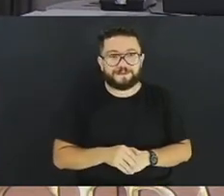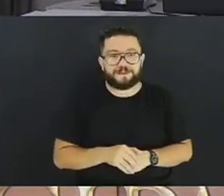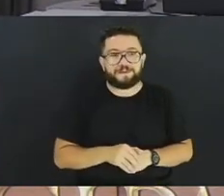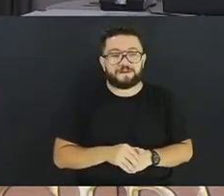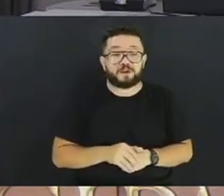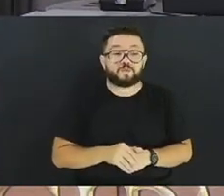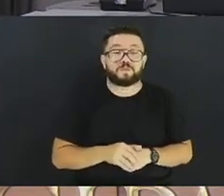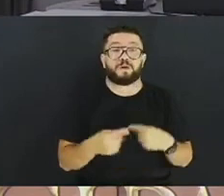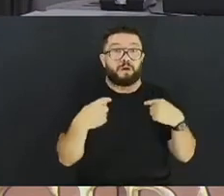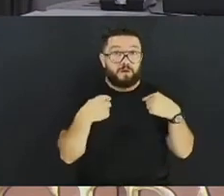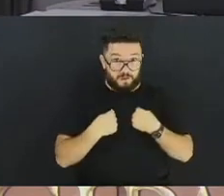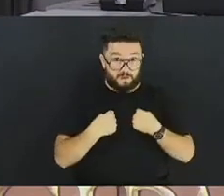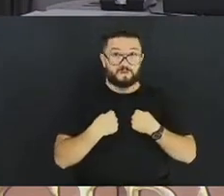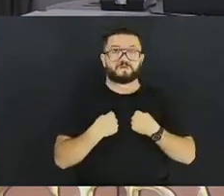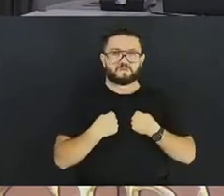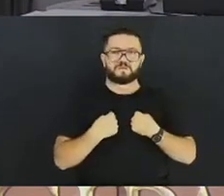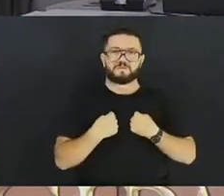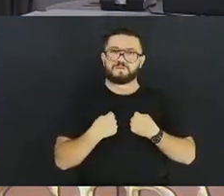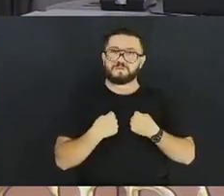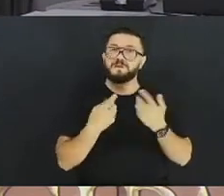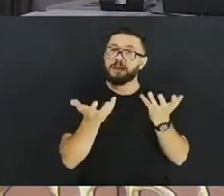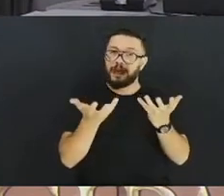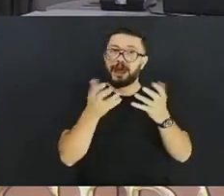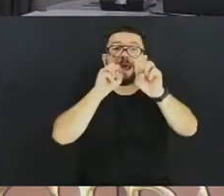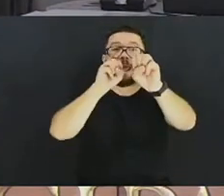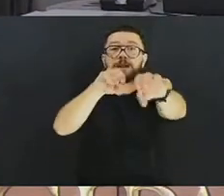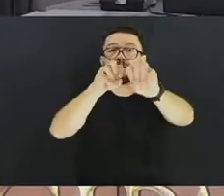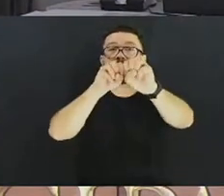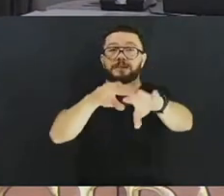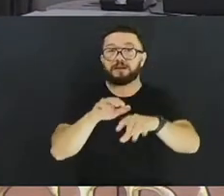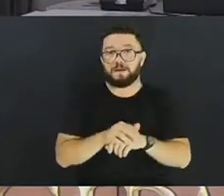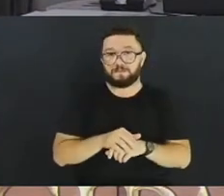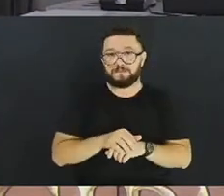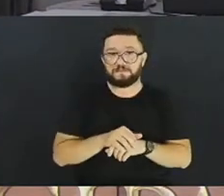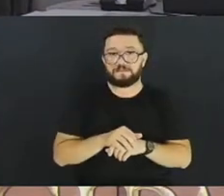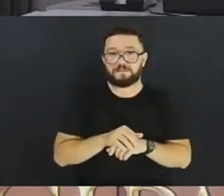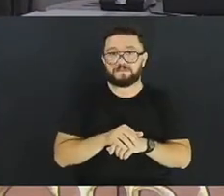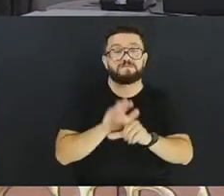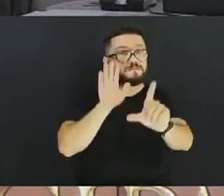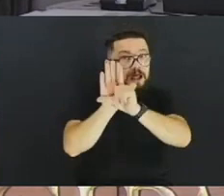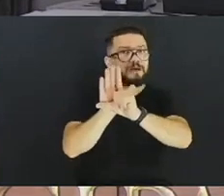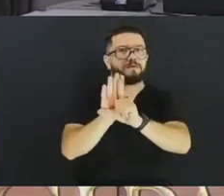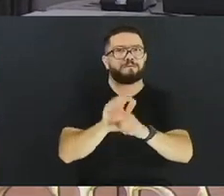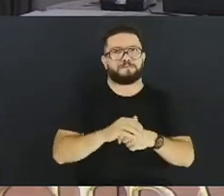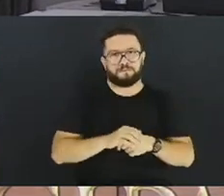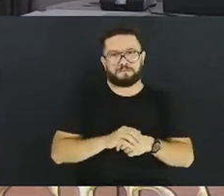oferecer o quê? Orientar para legislação. Araucária tentaram salvar ela